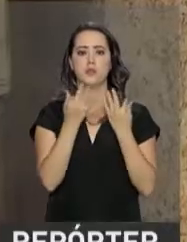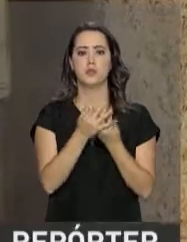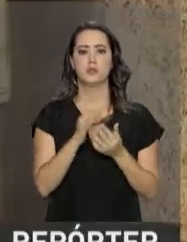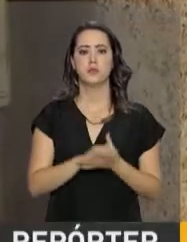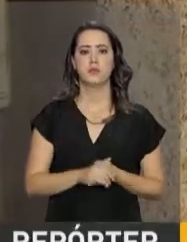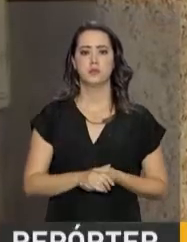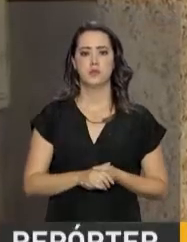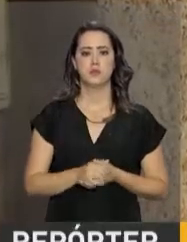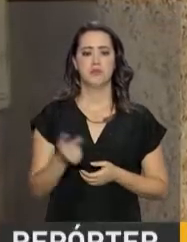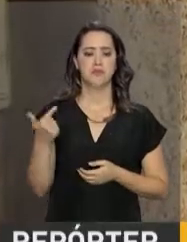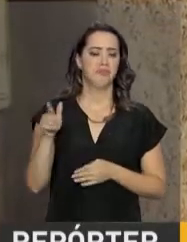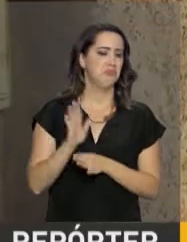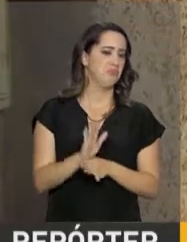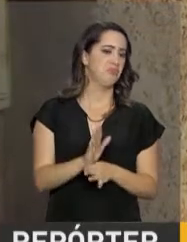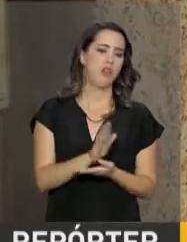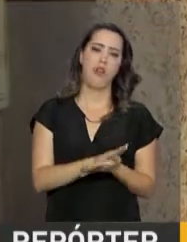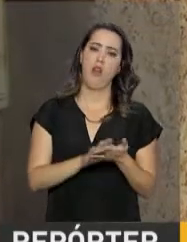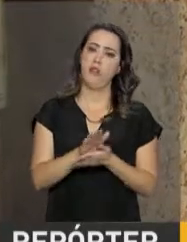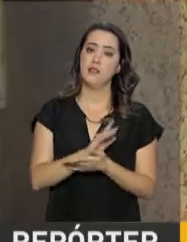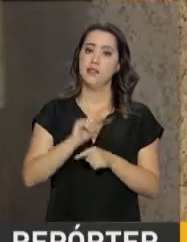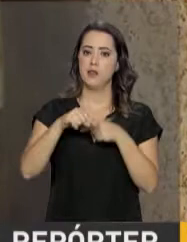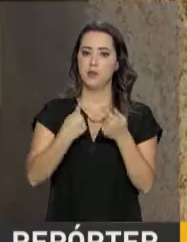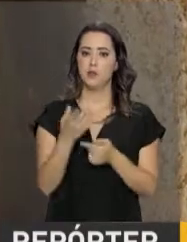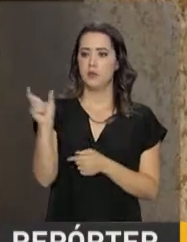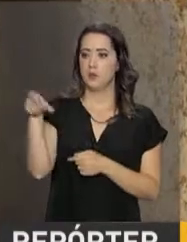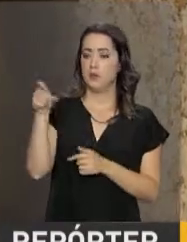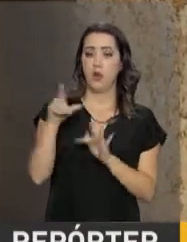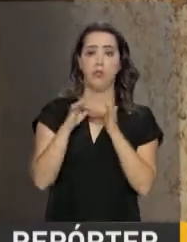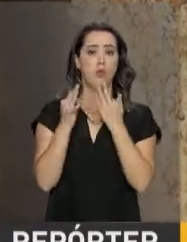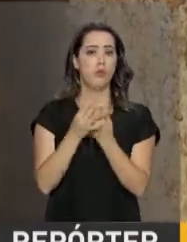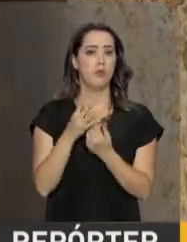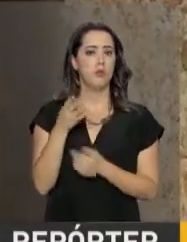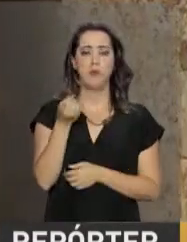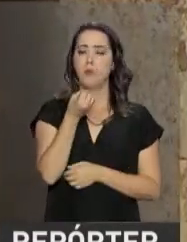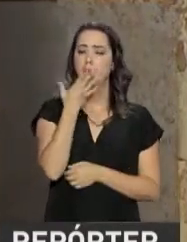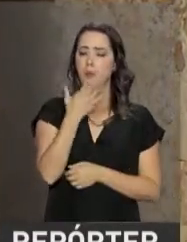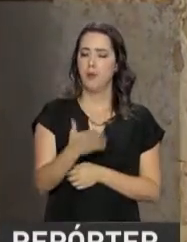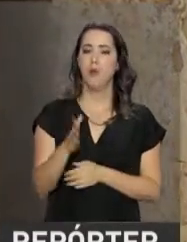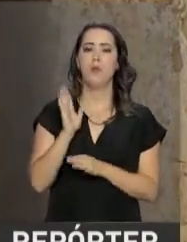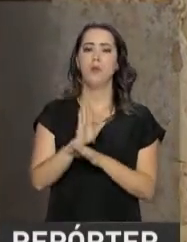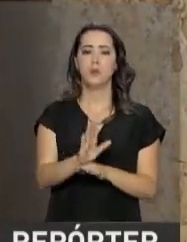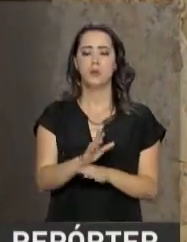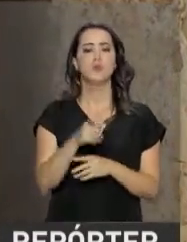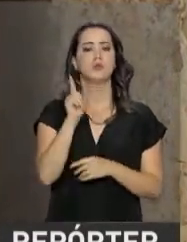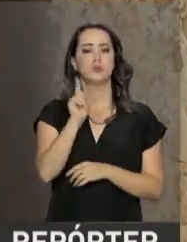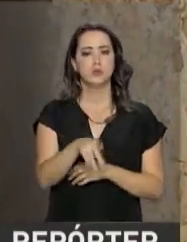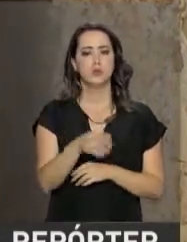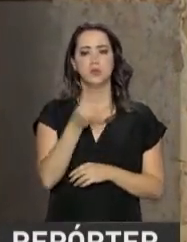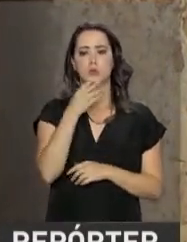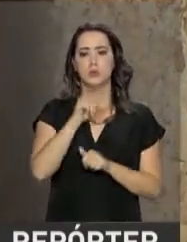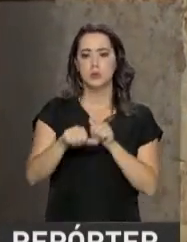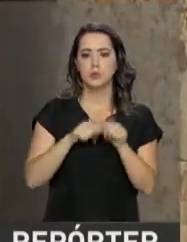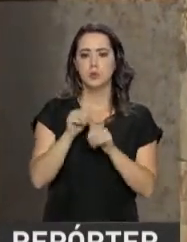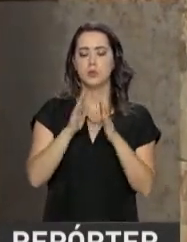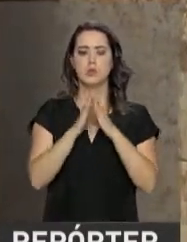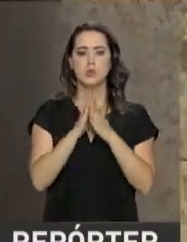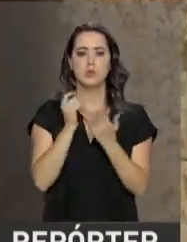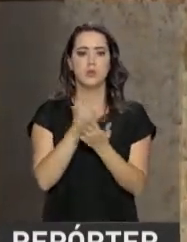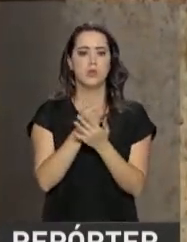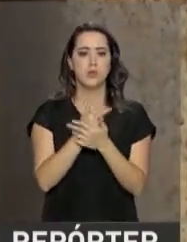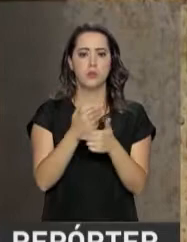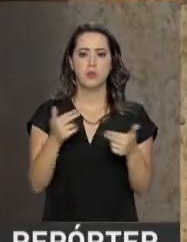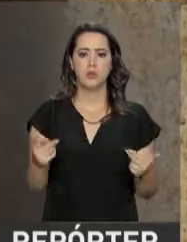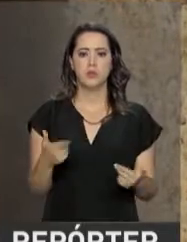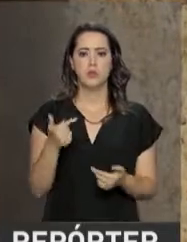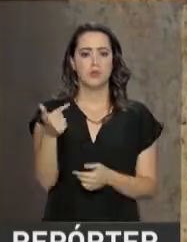ajuda de nada. Aí depois que eu passei a receber, não, me ajudou muito. Ajudou ele também, ajudou minha casa, comprar minhas coisas. Porque